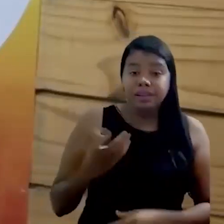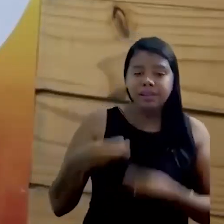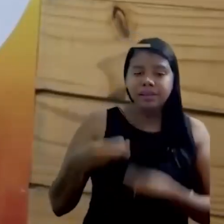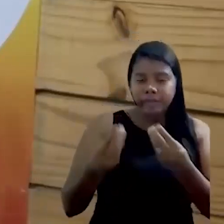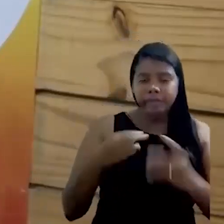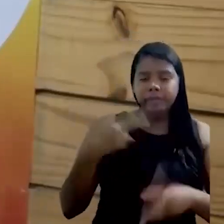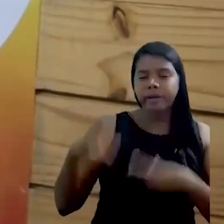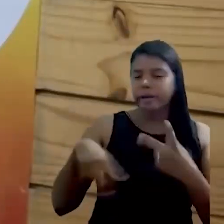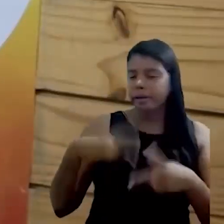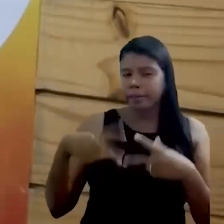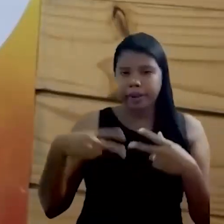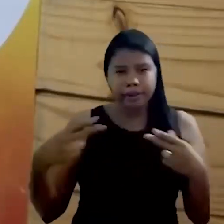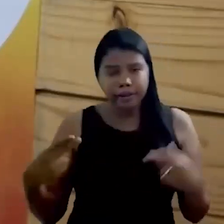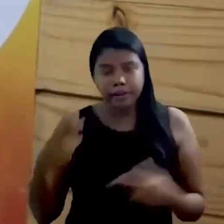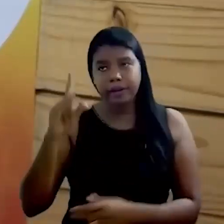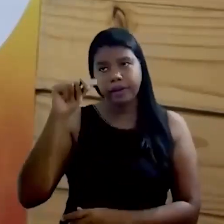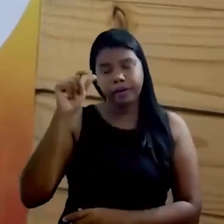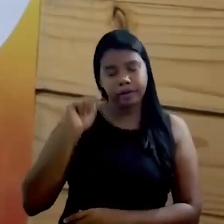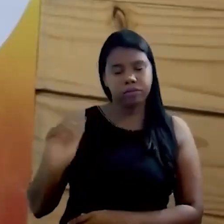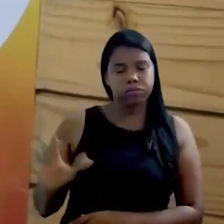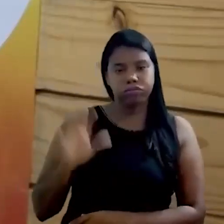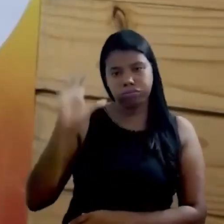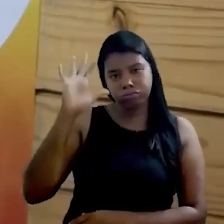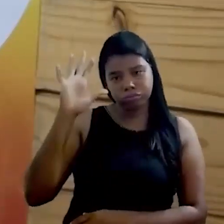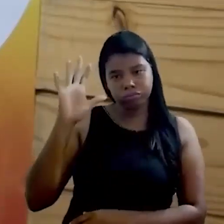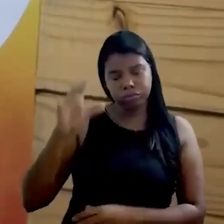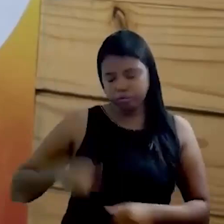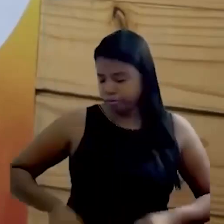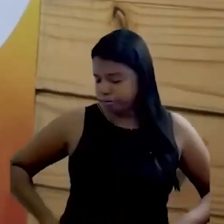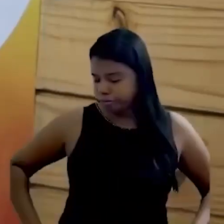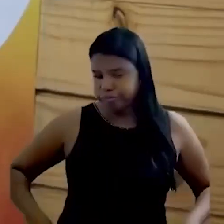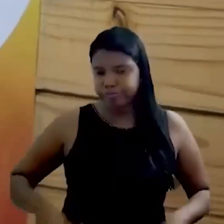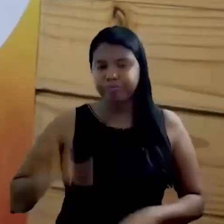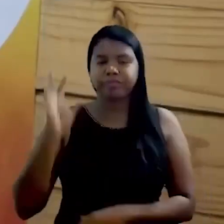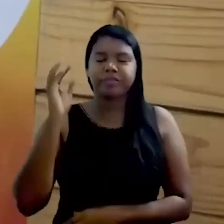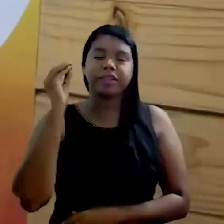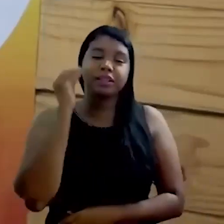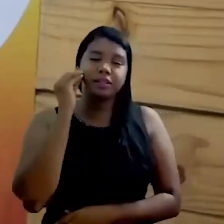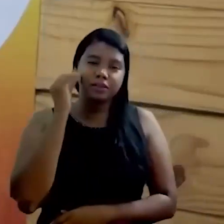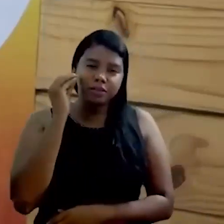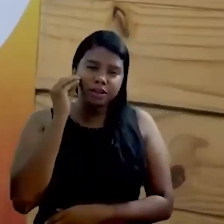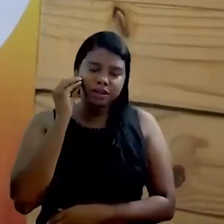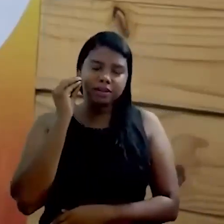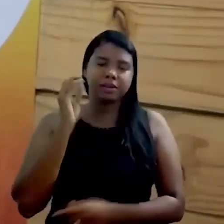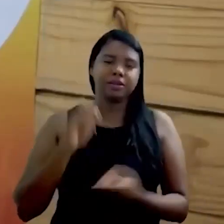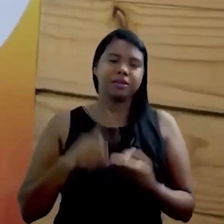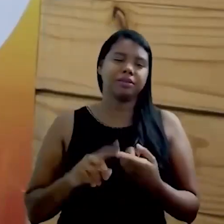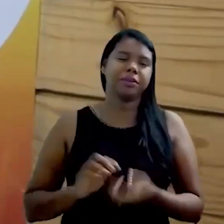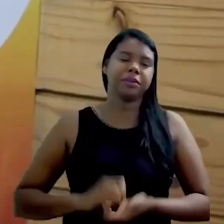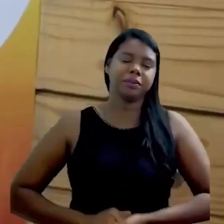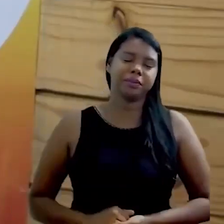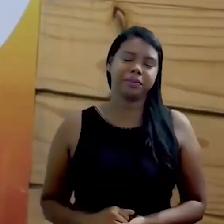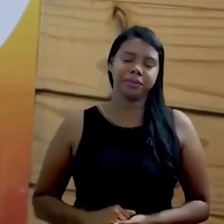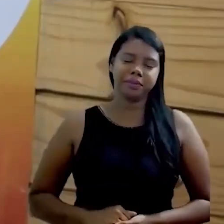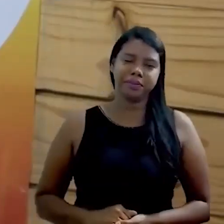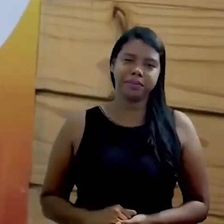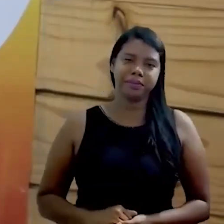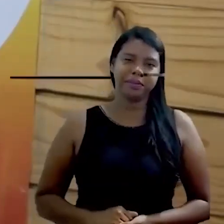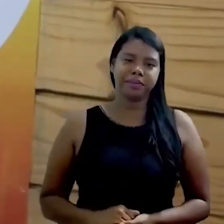campanhas específicas, produtos específicos até muitas vezes, atrelar a experiência nesse produto, né?